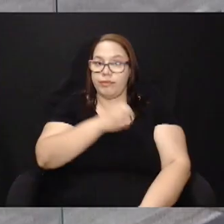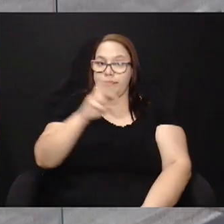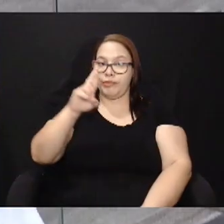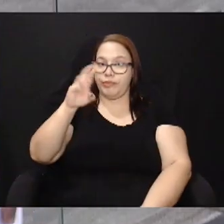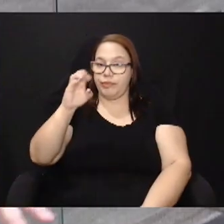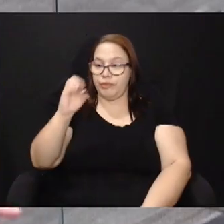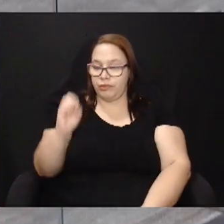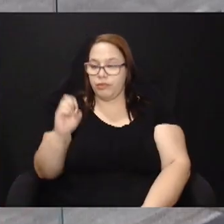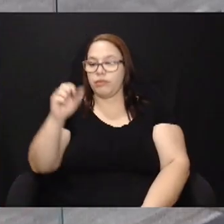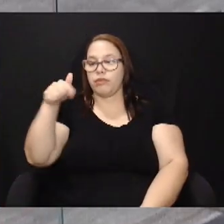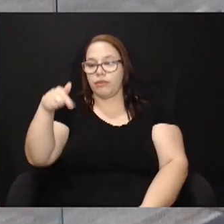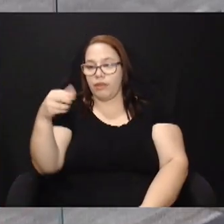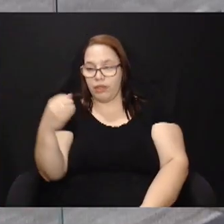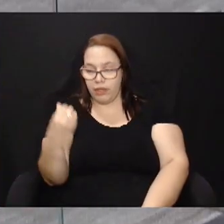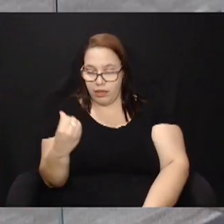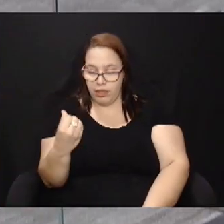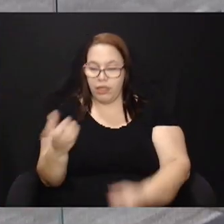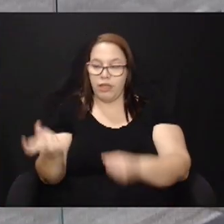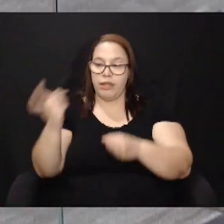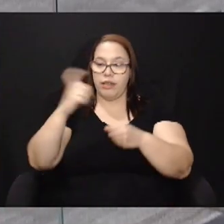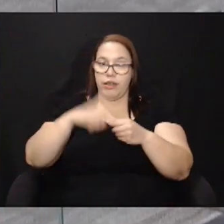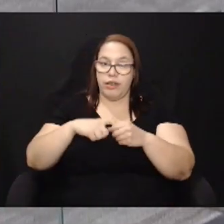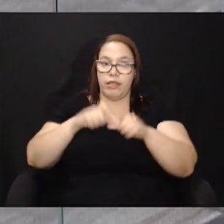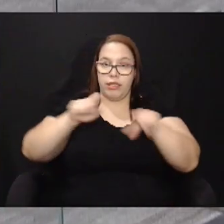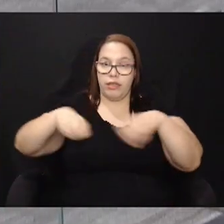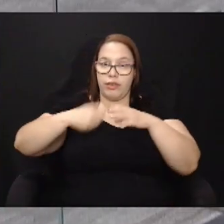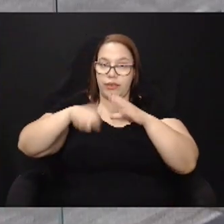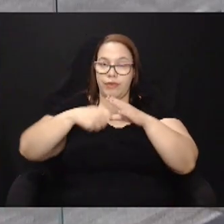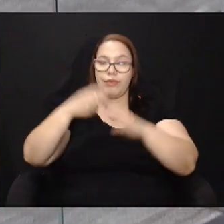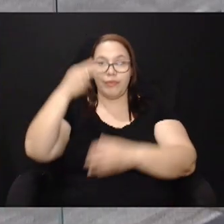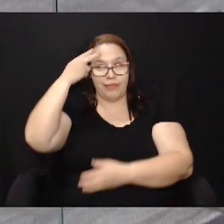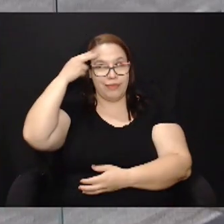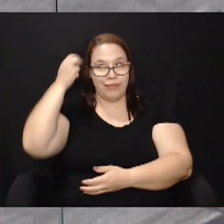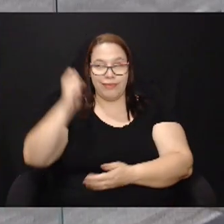76. Eu volto com você, Gabriel Castro.